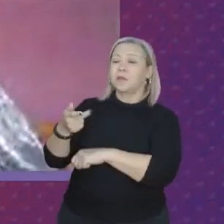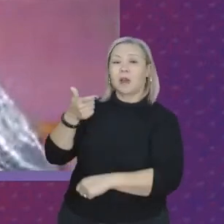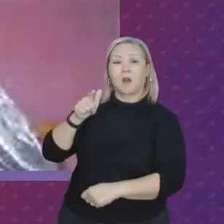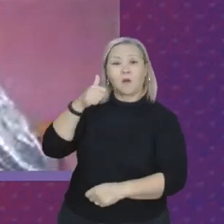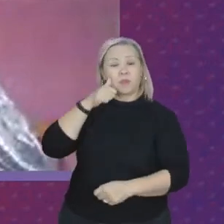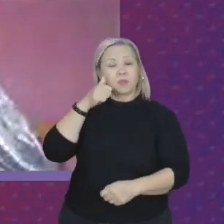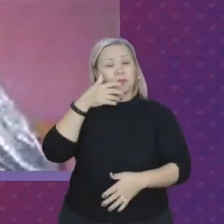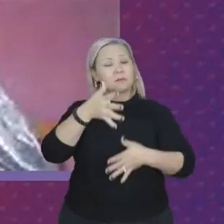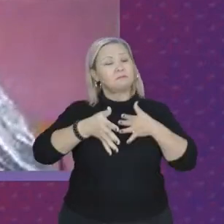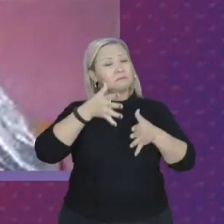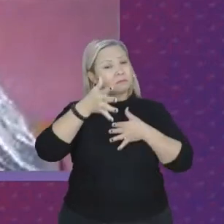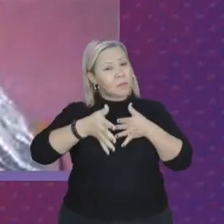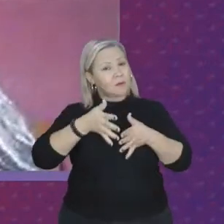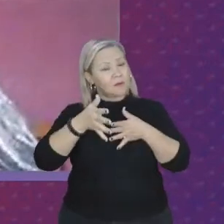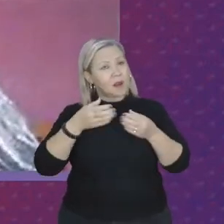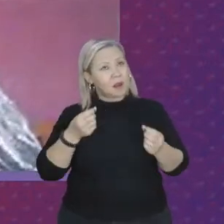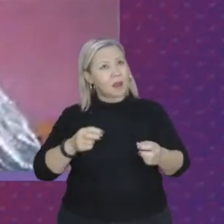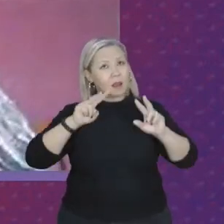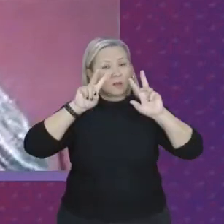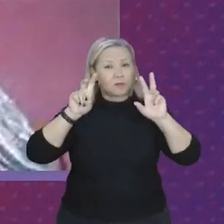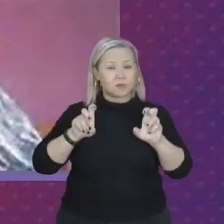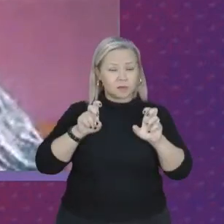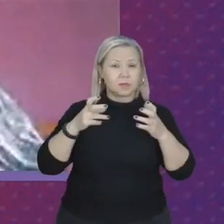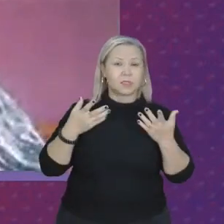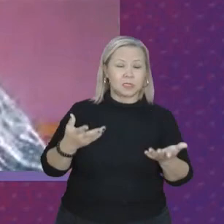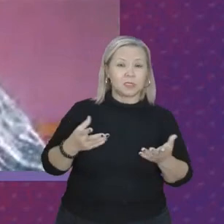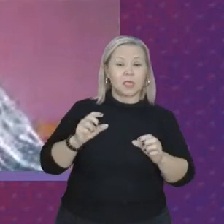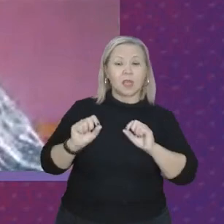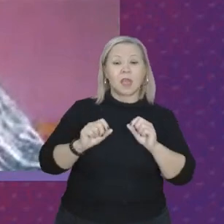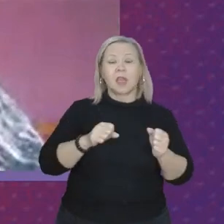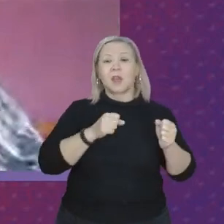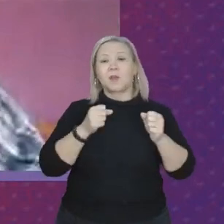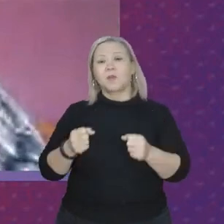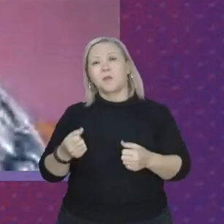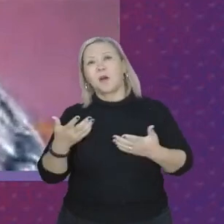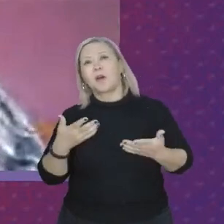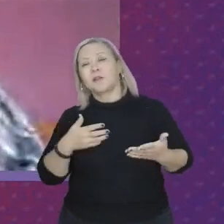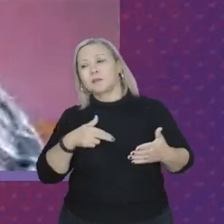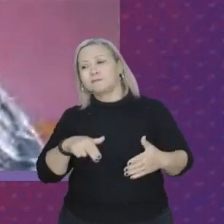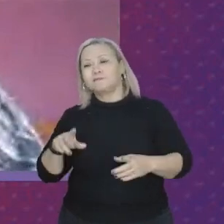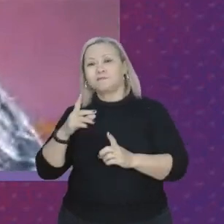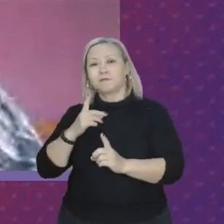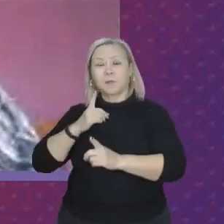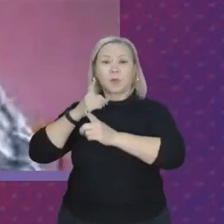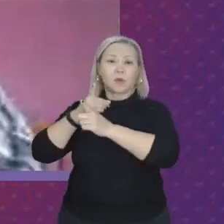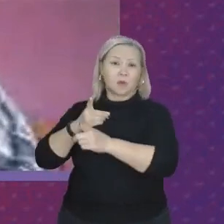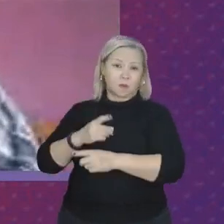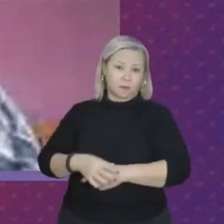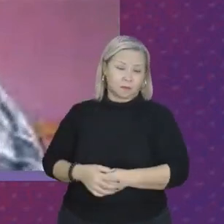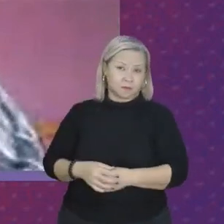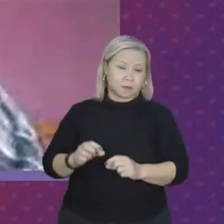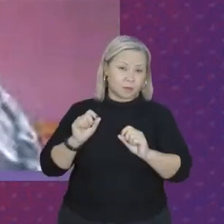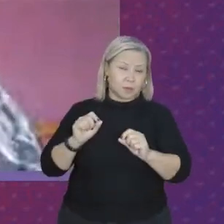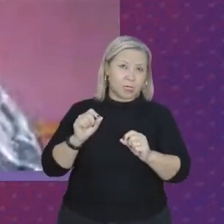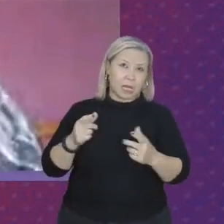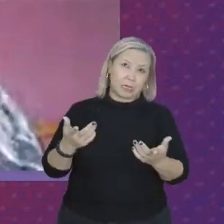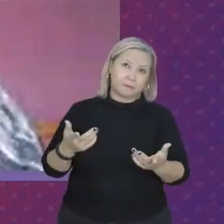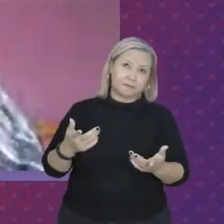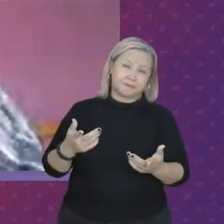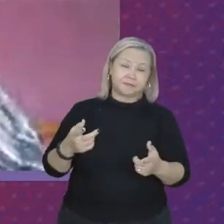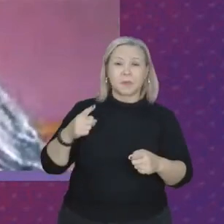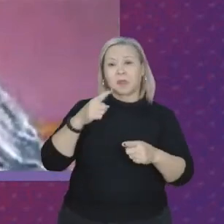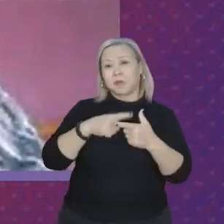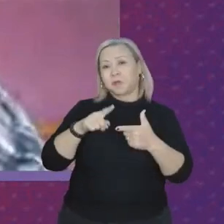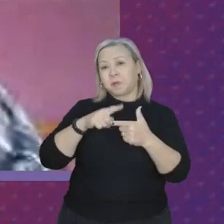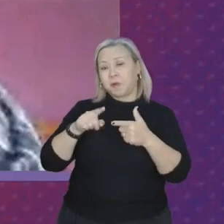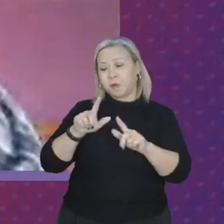para falar sobre isso, para que a gente possa aí, então, encontrar o que são os problemas que são coletivos e buscar